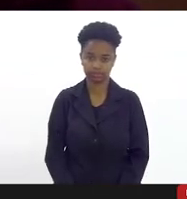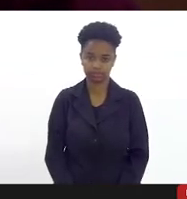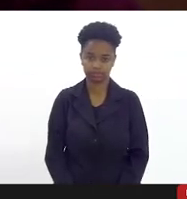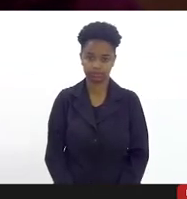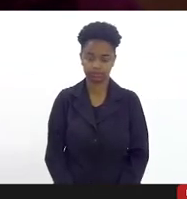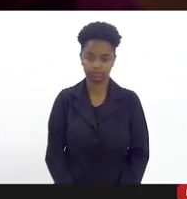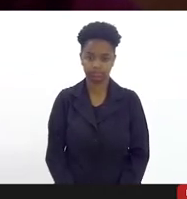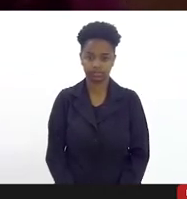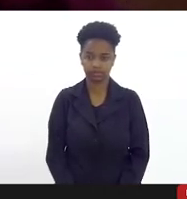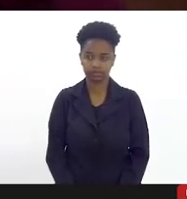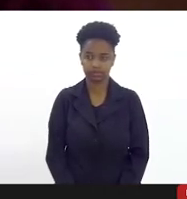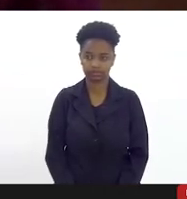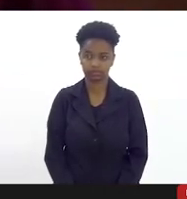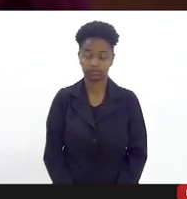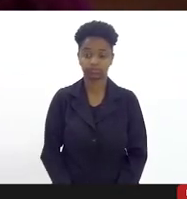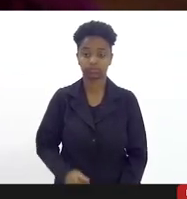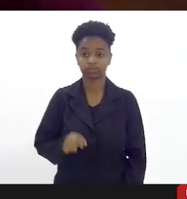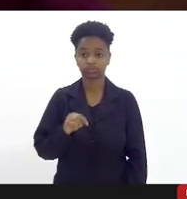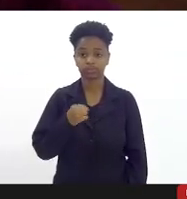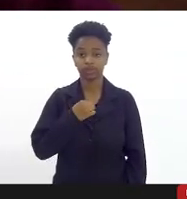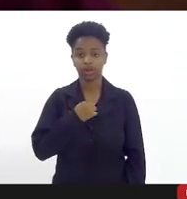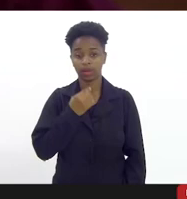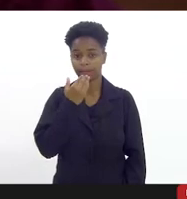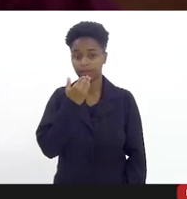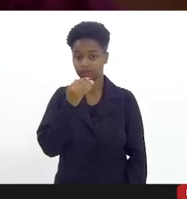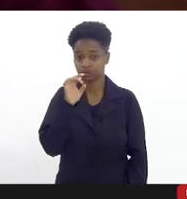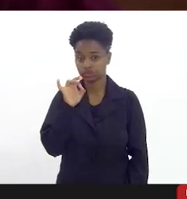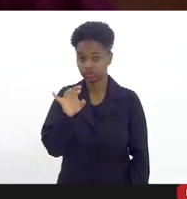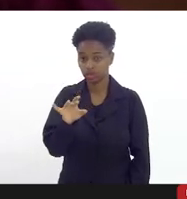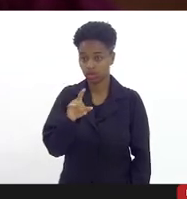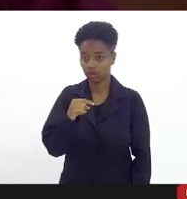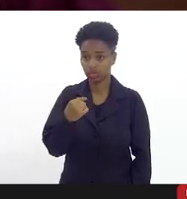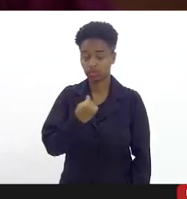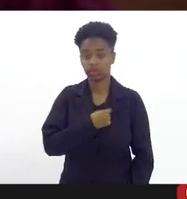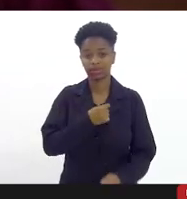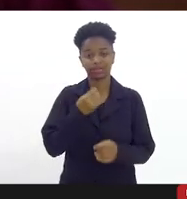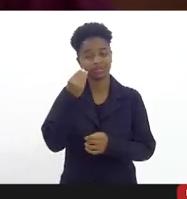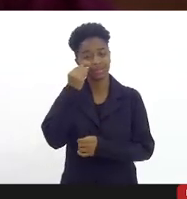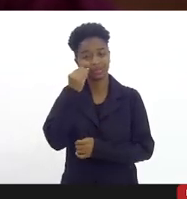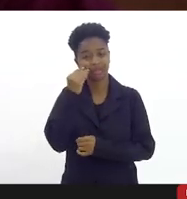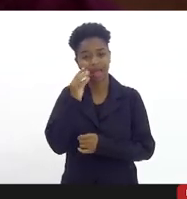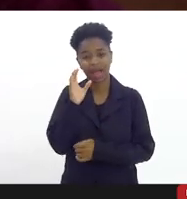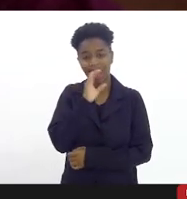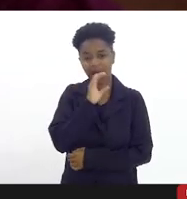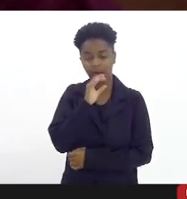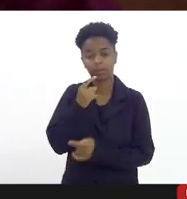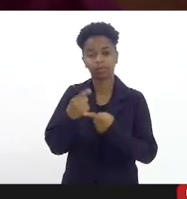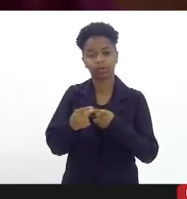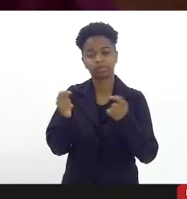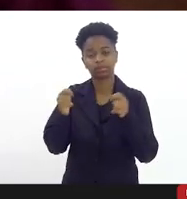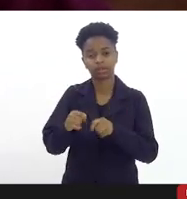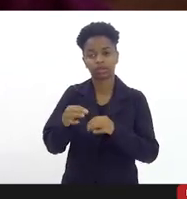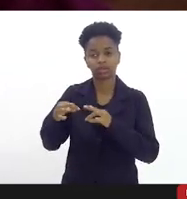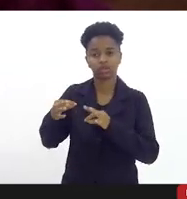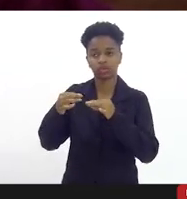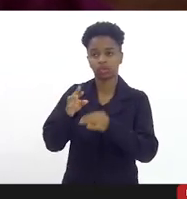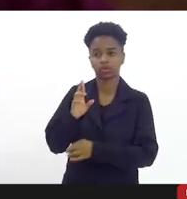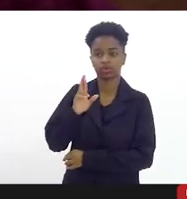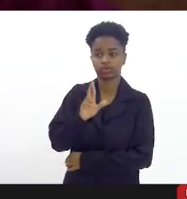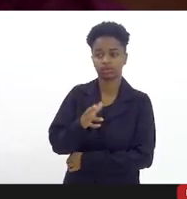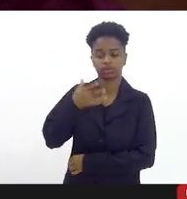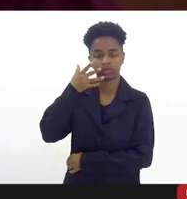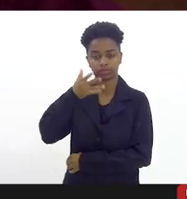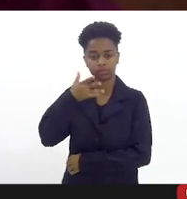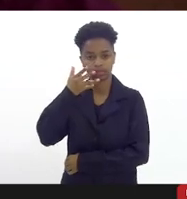eu vou Bom dia senhora para que a gente tem que ser breve para poder garantir a fala de todos os representantes